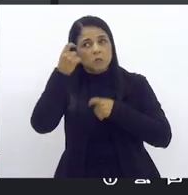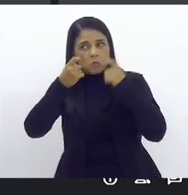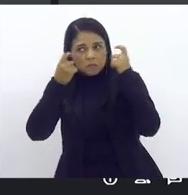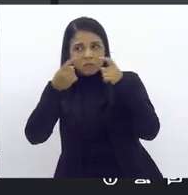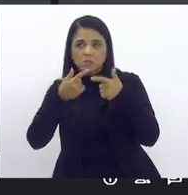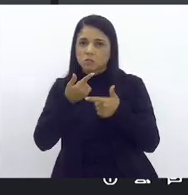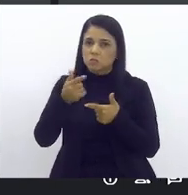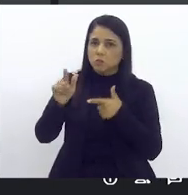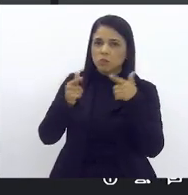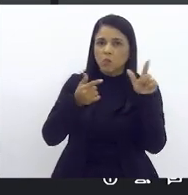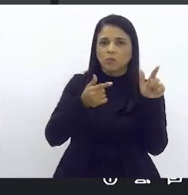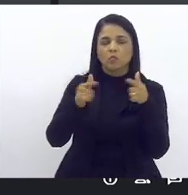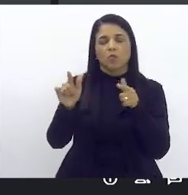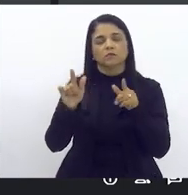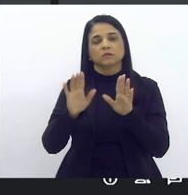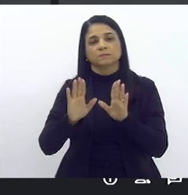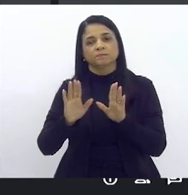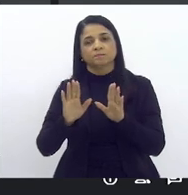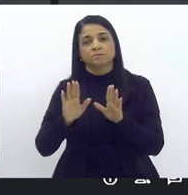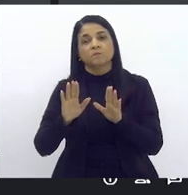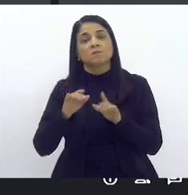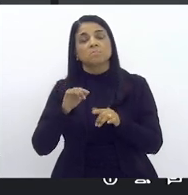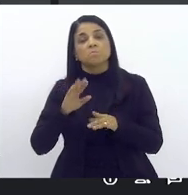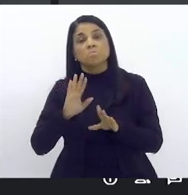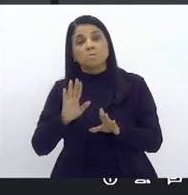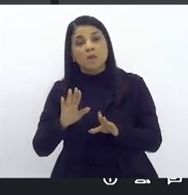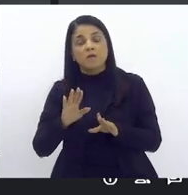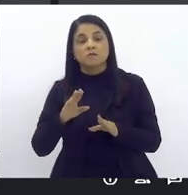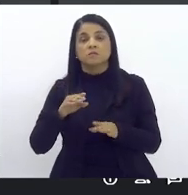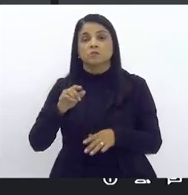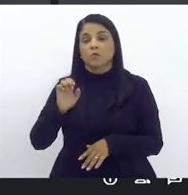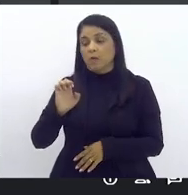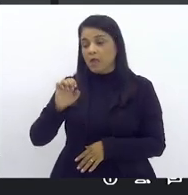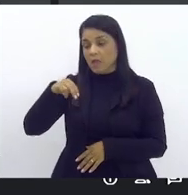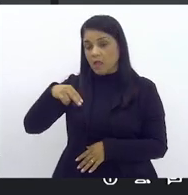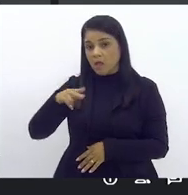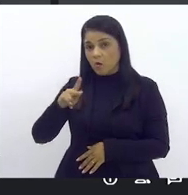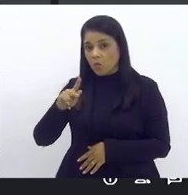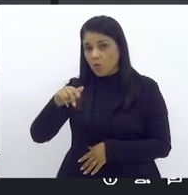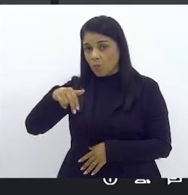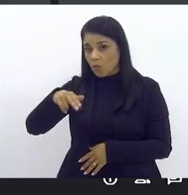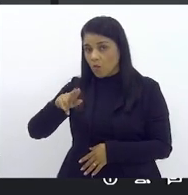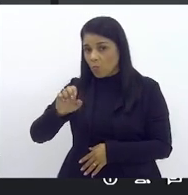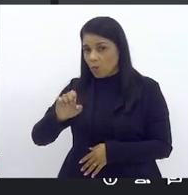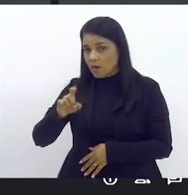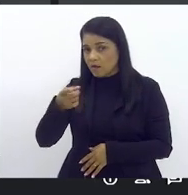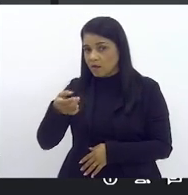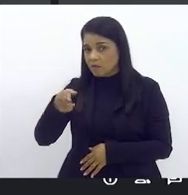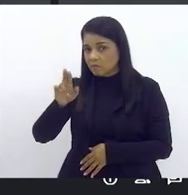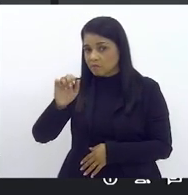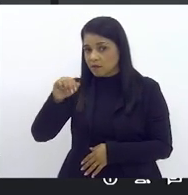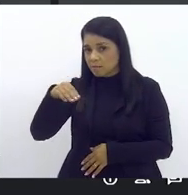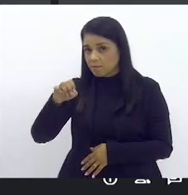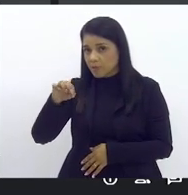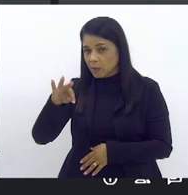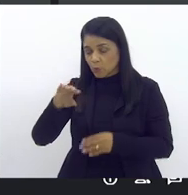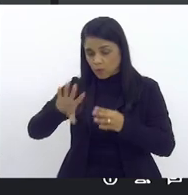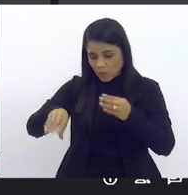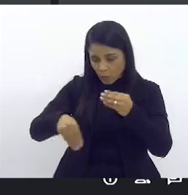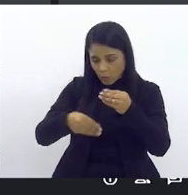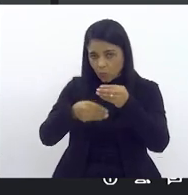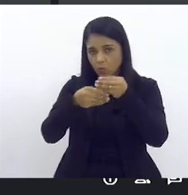além do enquadramento. Mas, sem dúvida nenhuma, enquadramento é fundamental. Eu queria, rapidamente aqui, dar o meu testemunho.